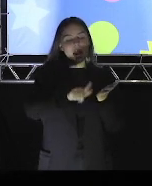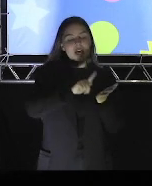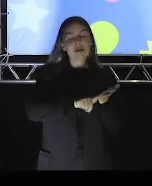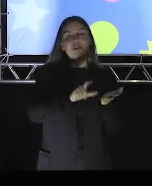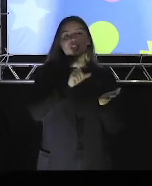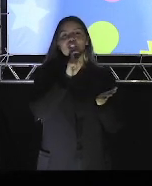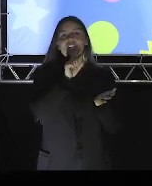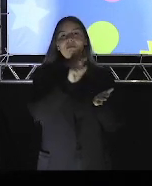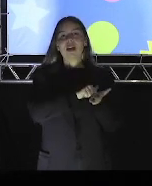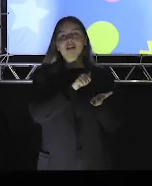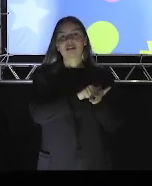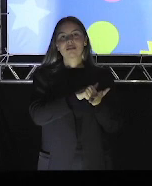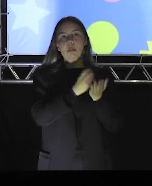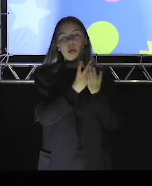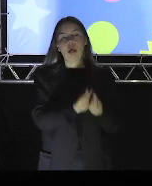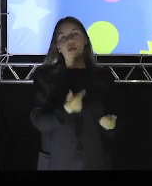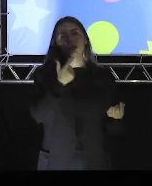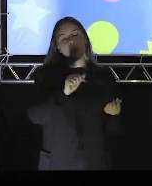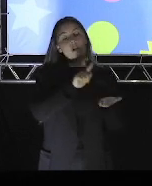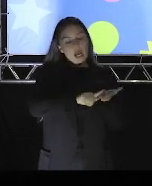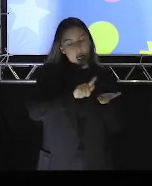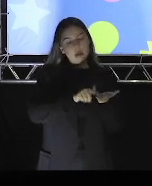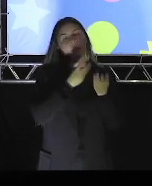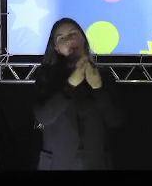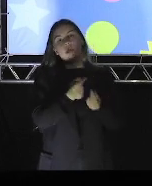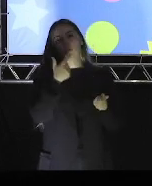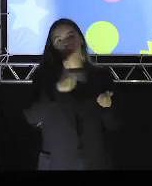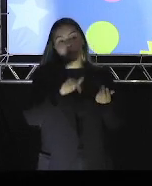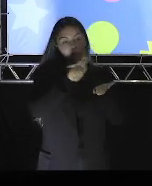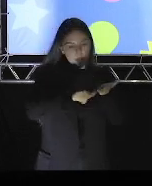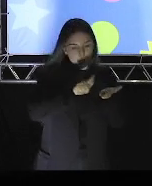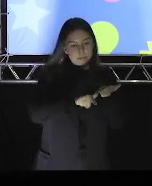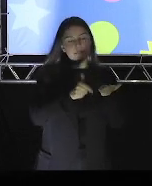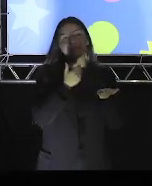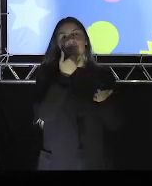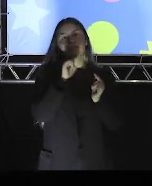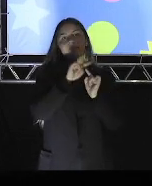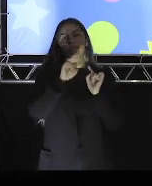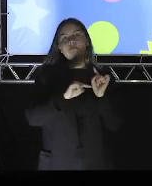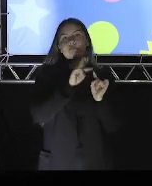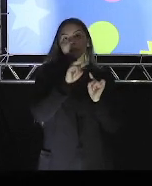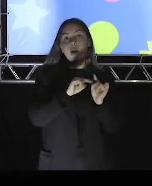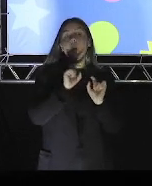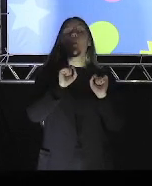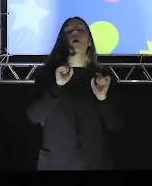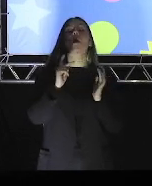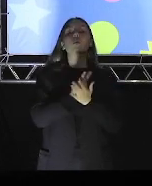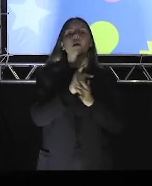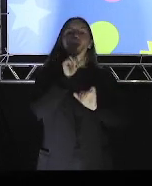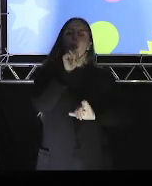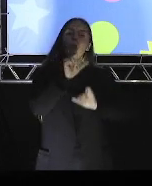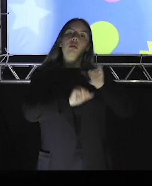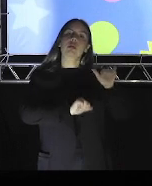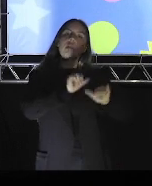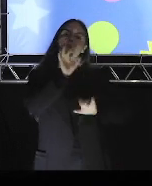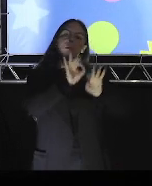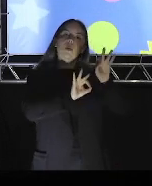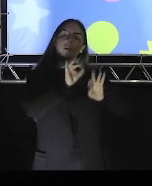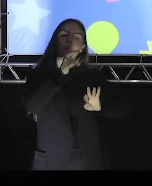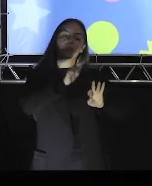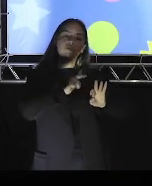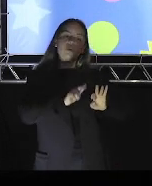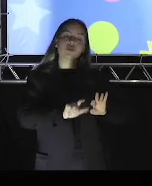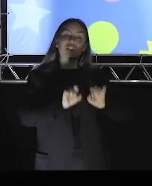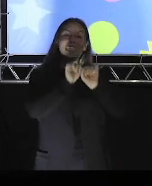também. E aí, o que isso gera? Mudanças organizacionais constantes. E o